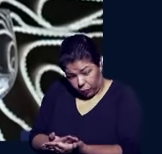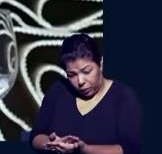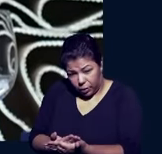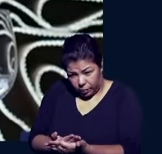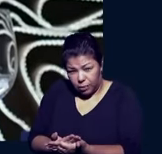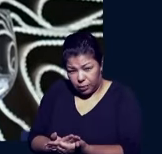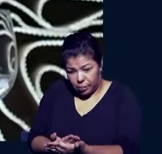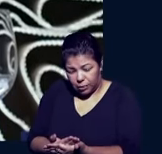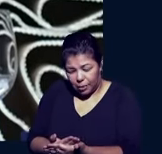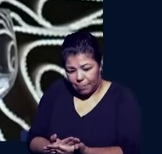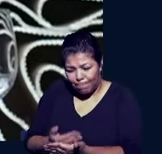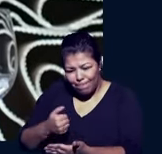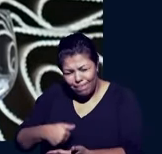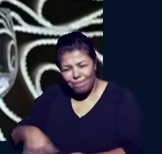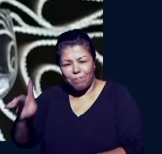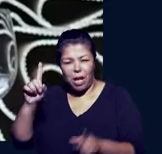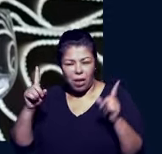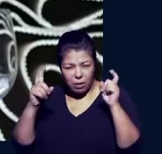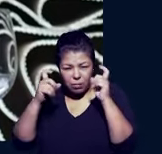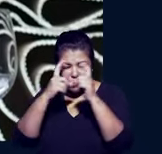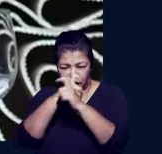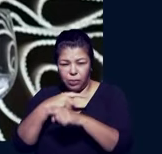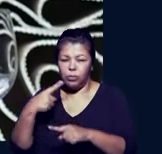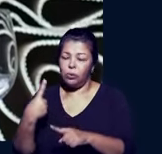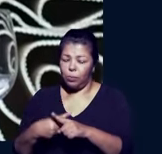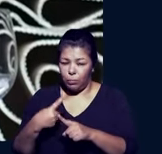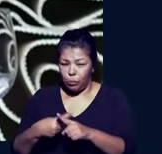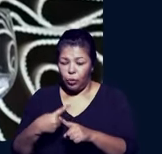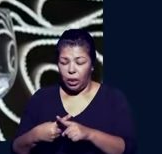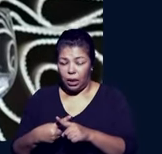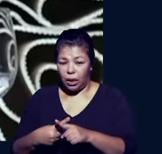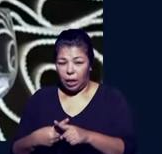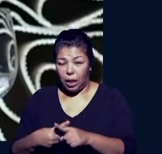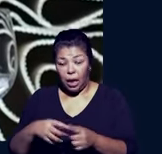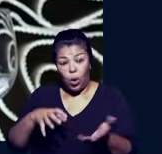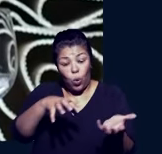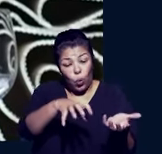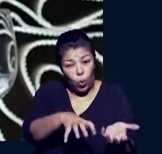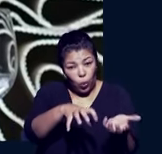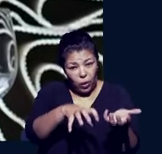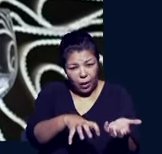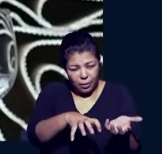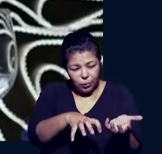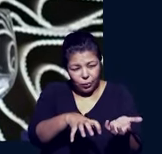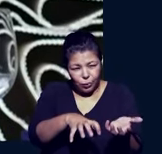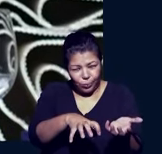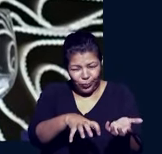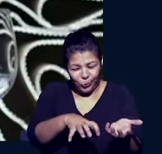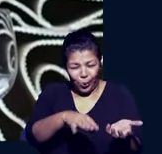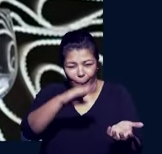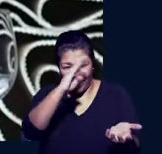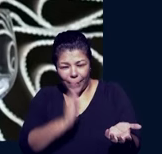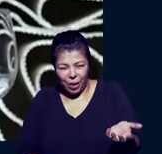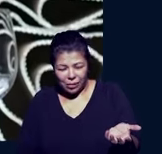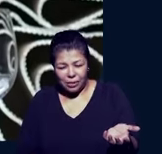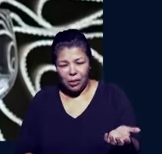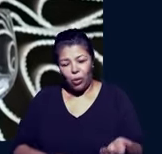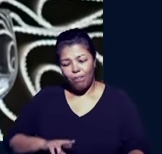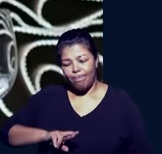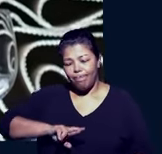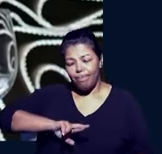mais difícil ainda porque o Congresso Nacional ele não é um congresso que tenha